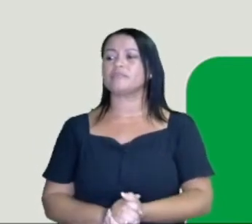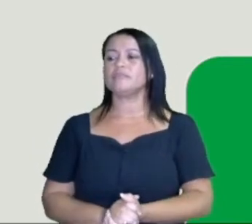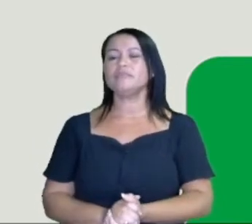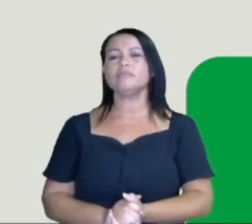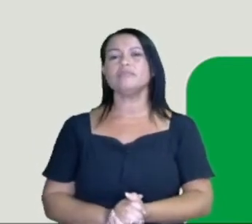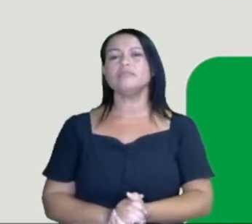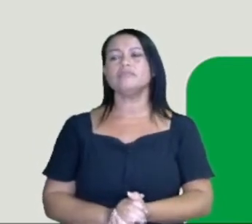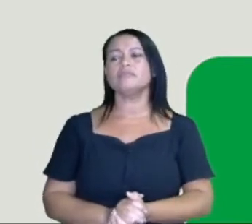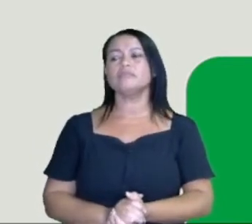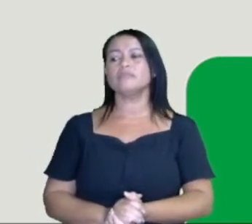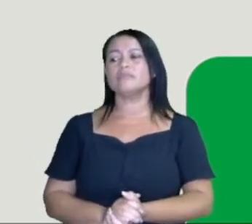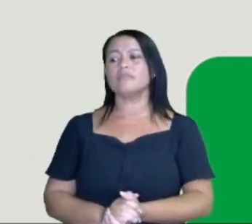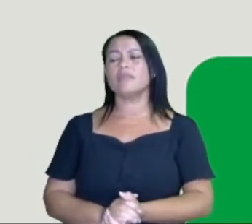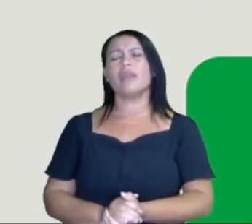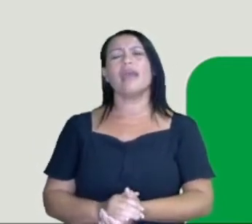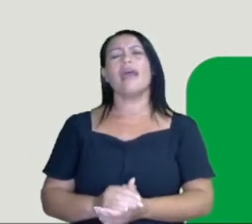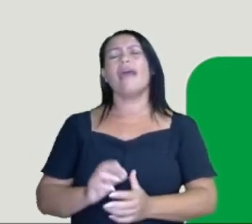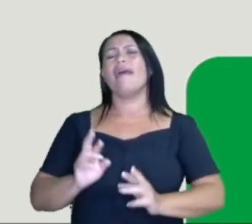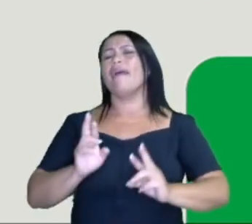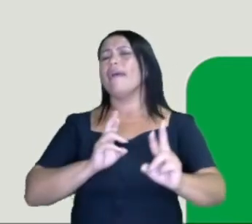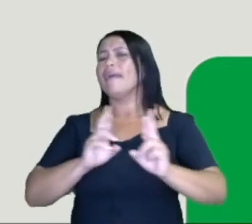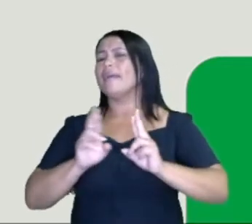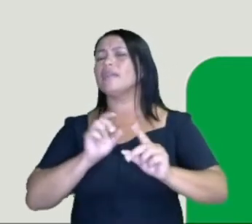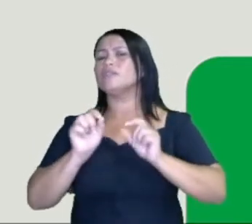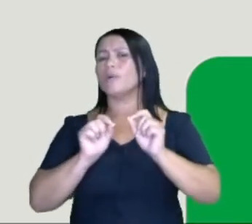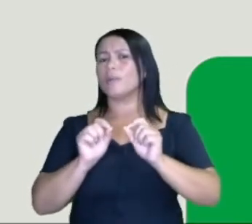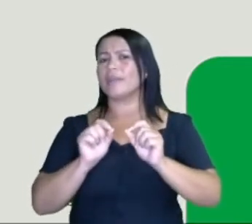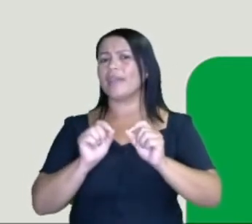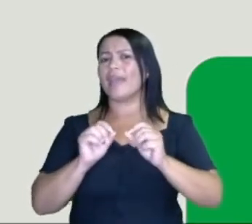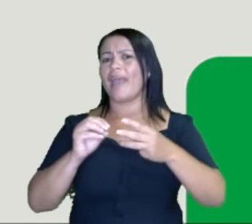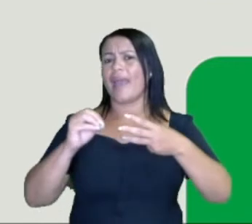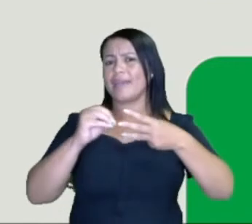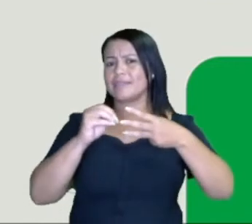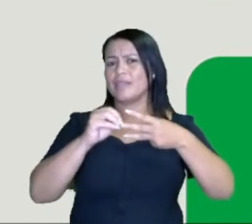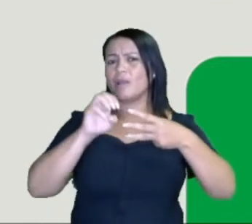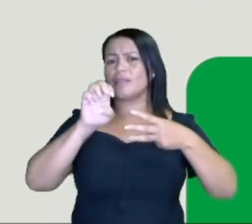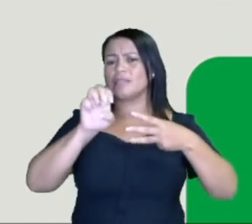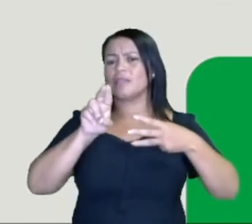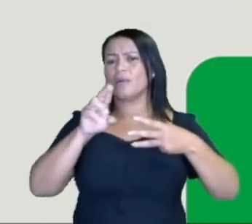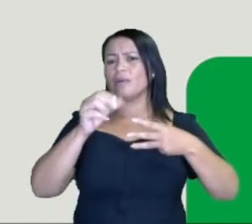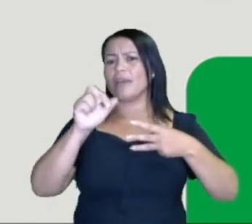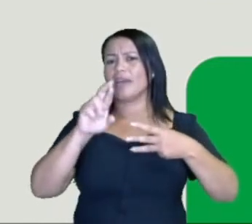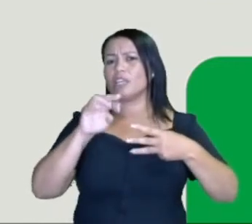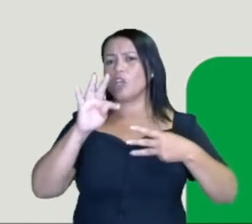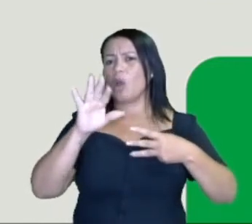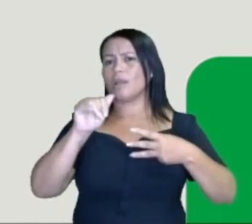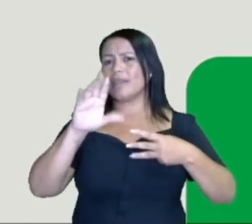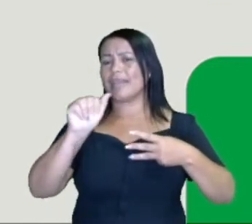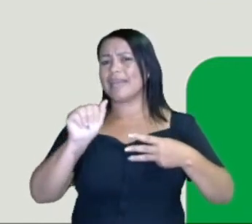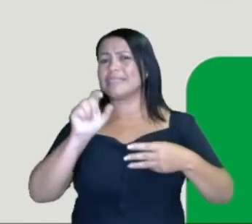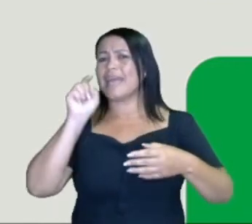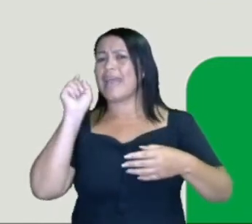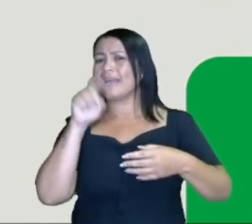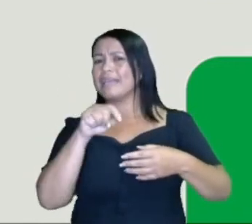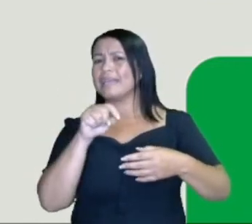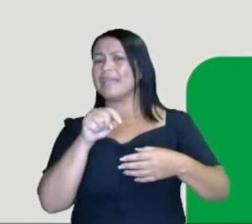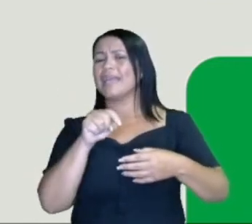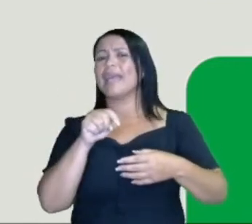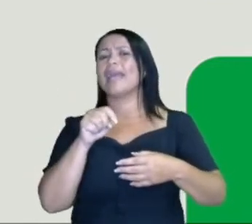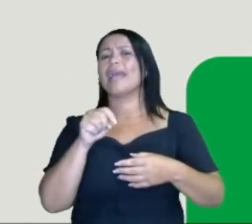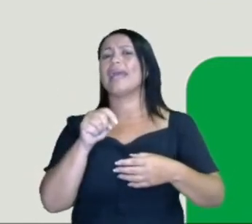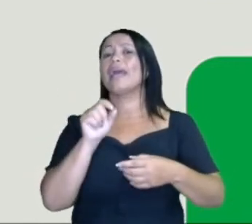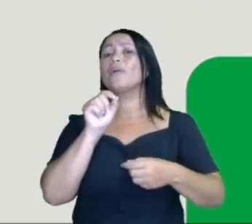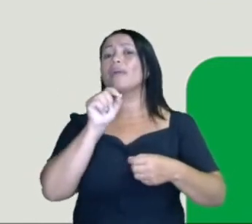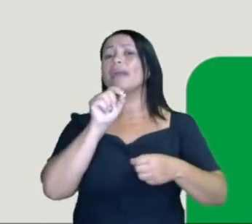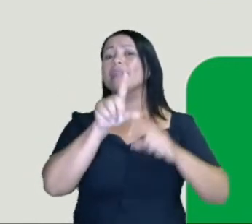questão. Em relação às células eucarióticas, clique na alternativa falsa. Não vai